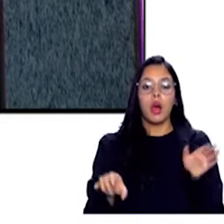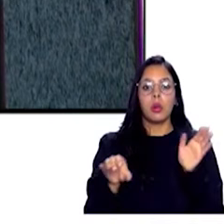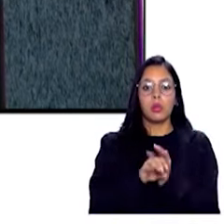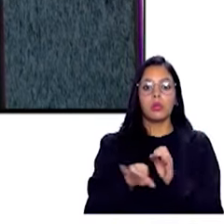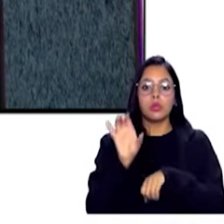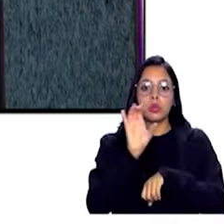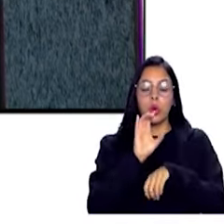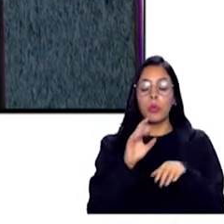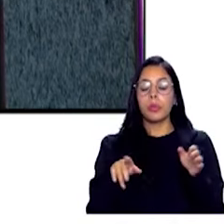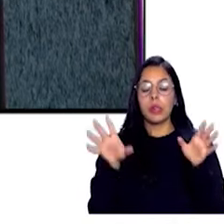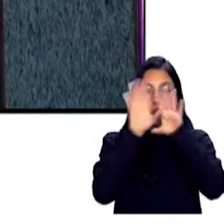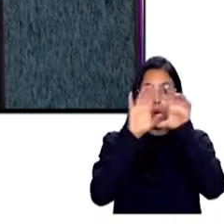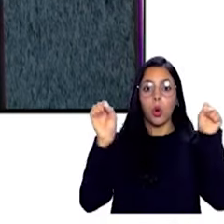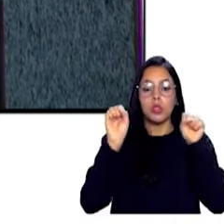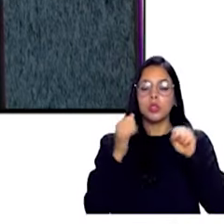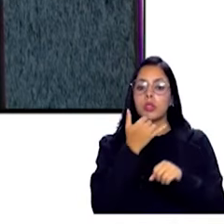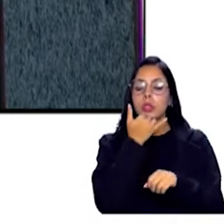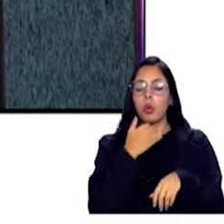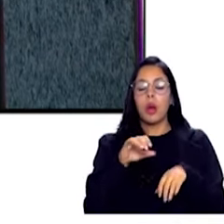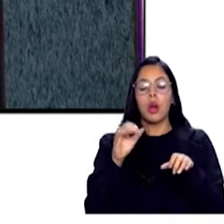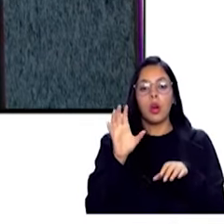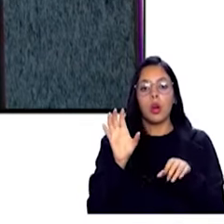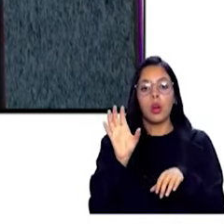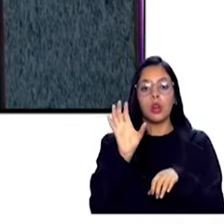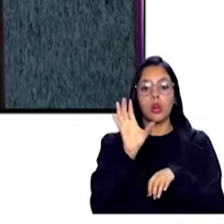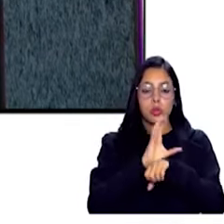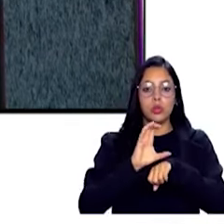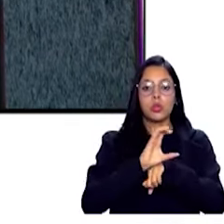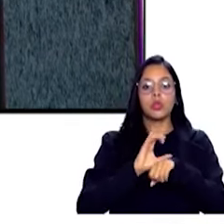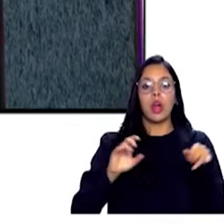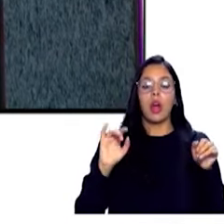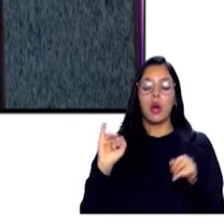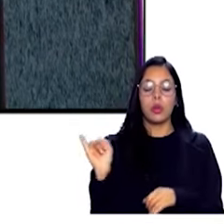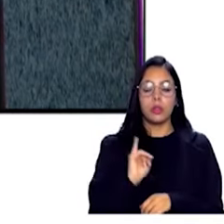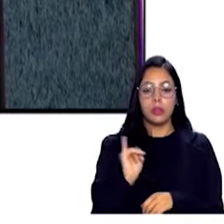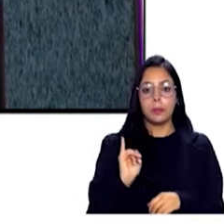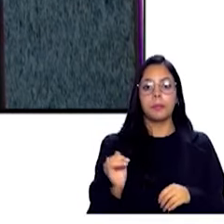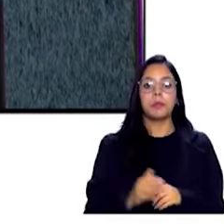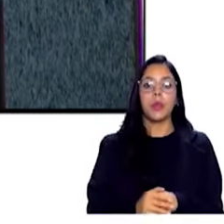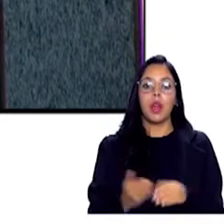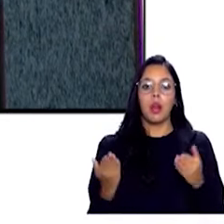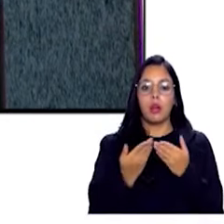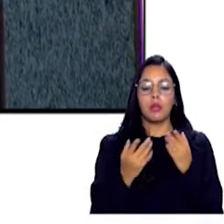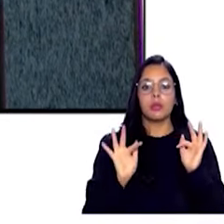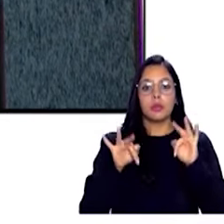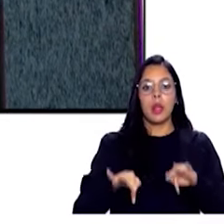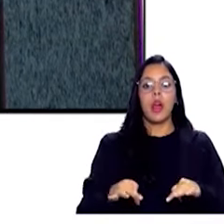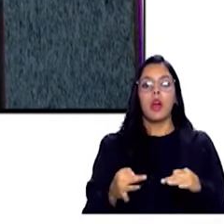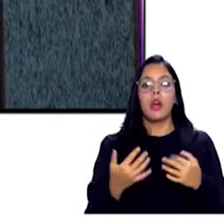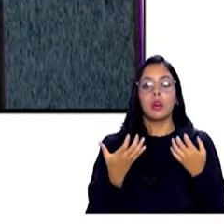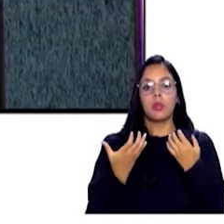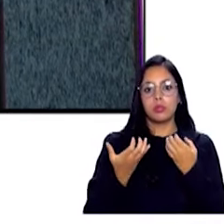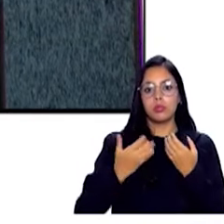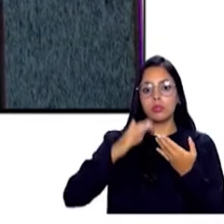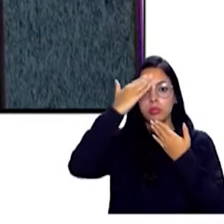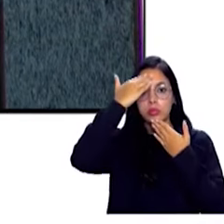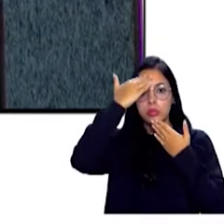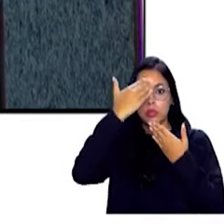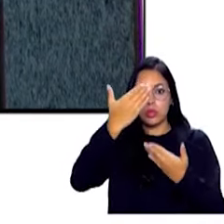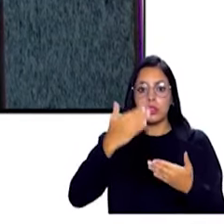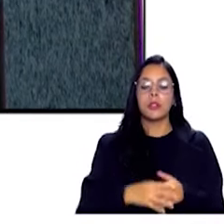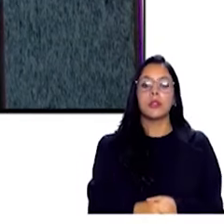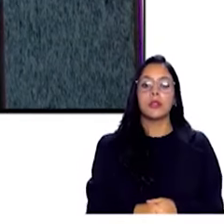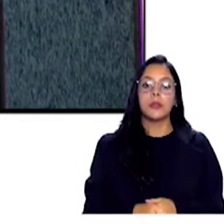italiana mas quero para finalizar eh sobretudo agradecer a